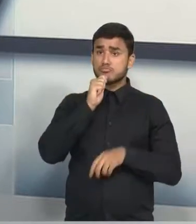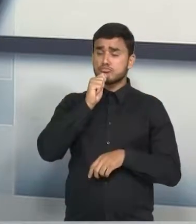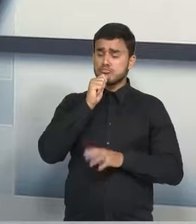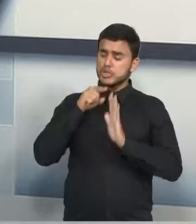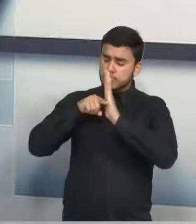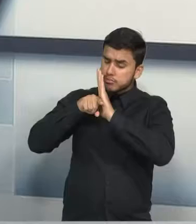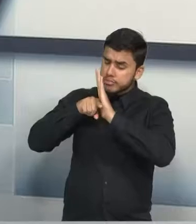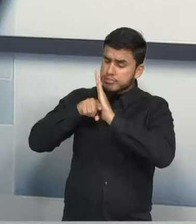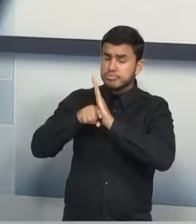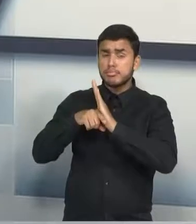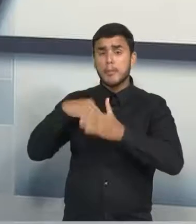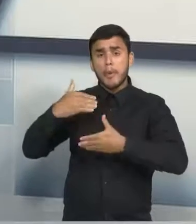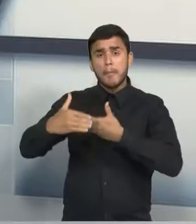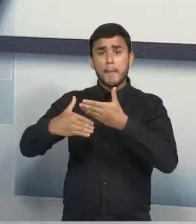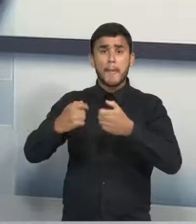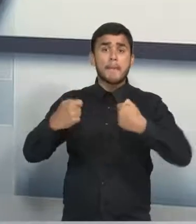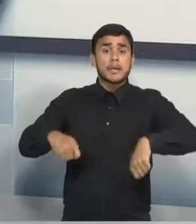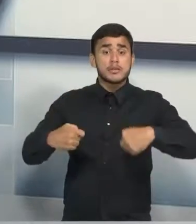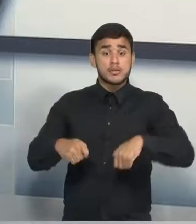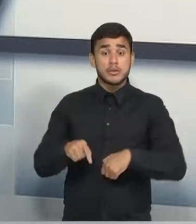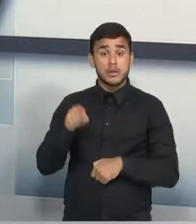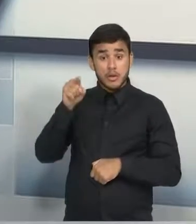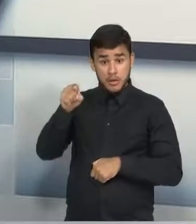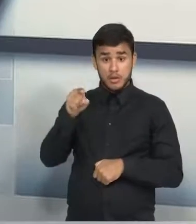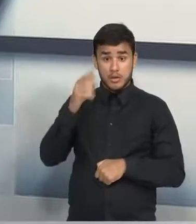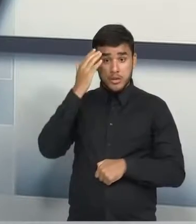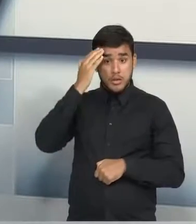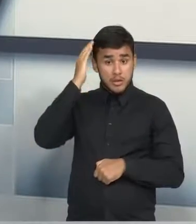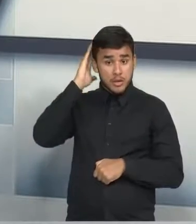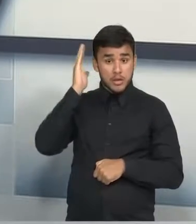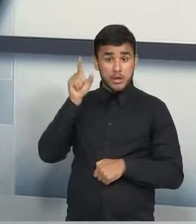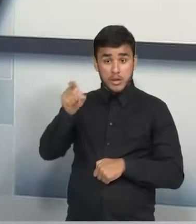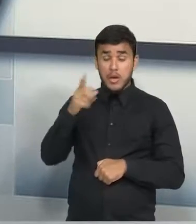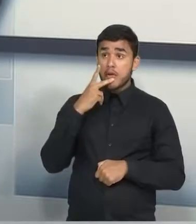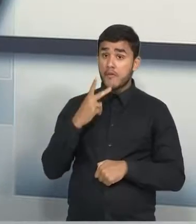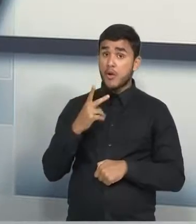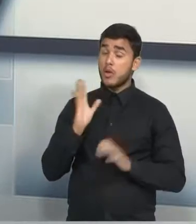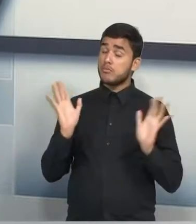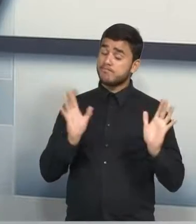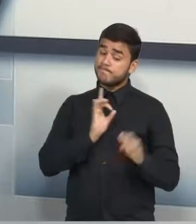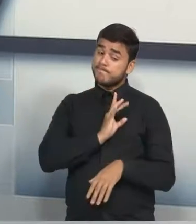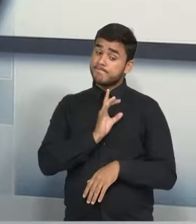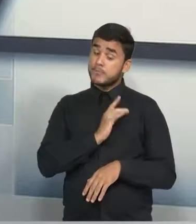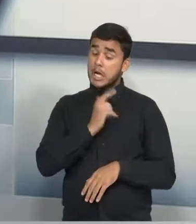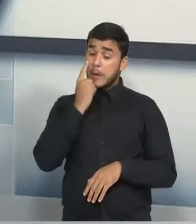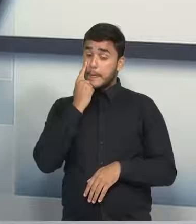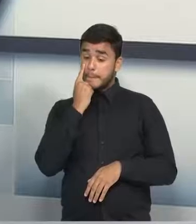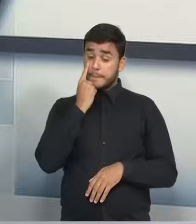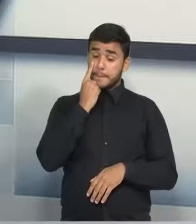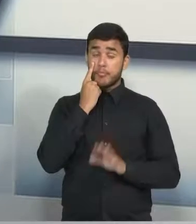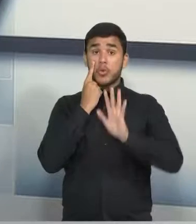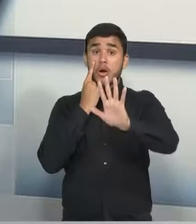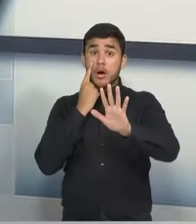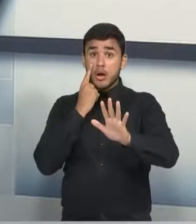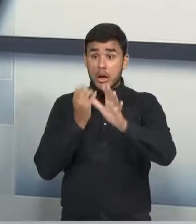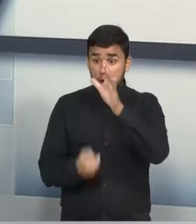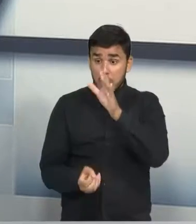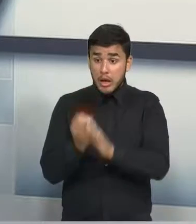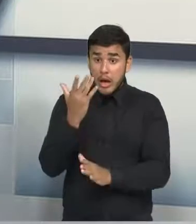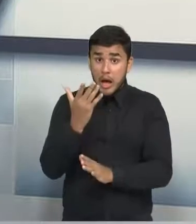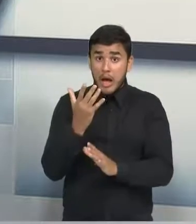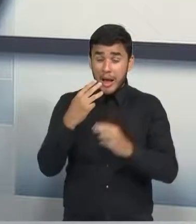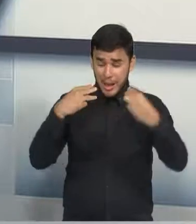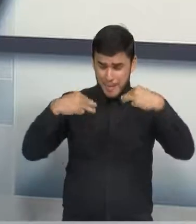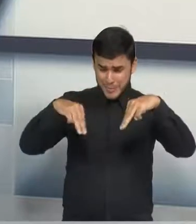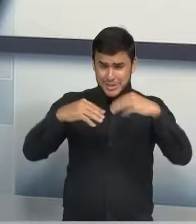ainda em estudos. Uma vez que ele receia, olha o que disse o presidente da República, ele receia que a